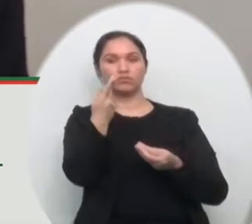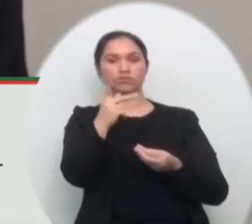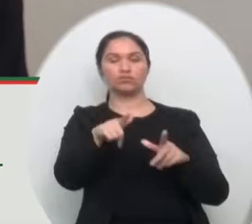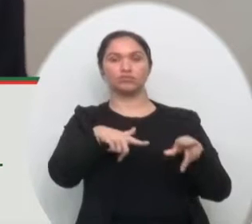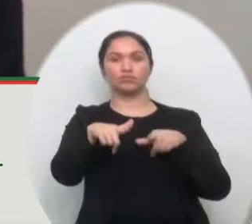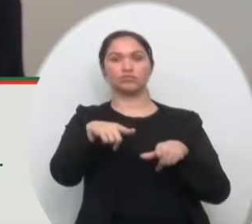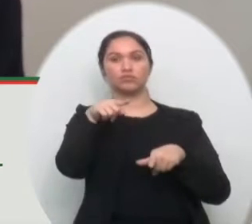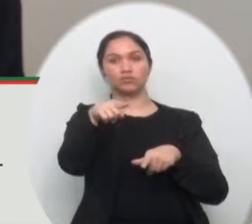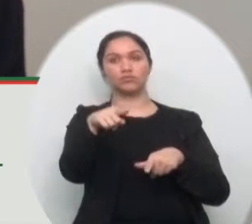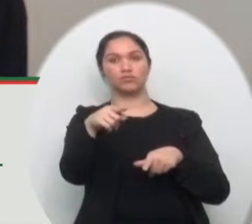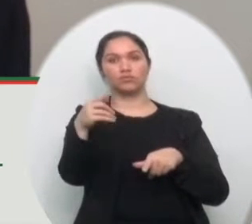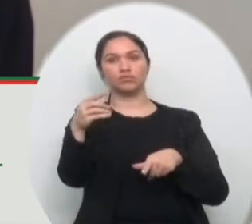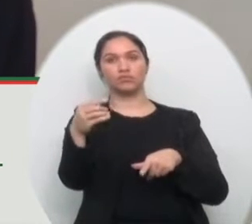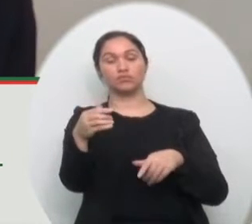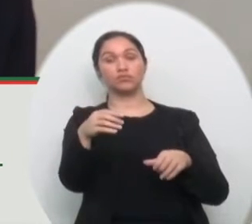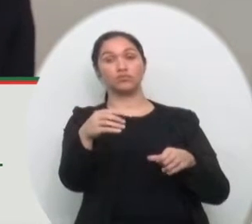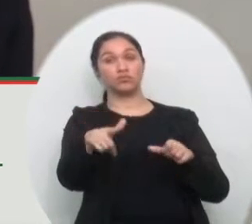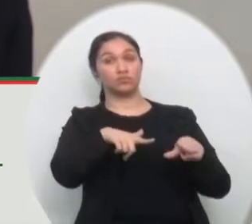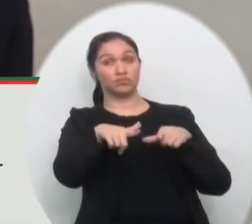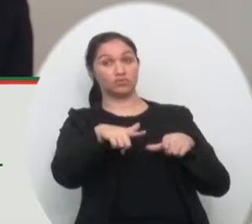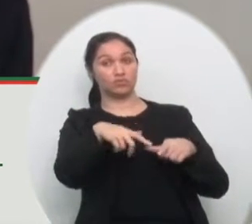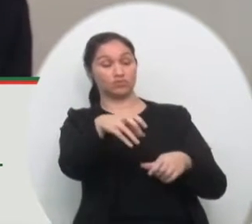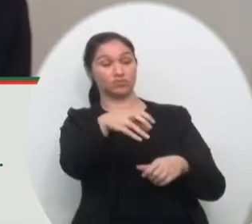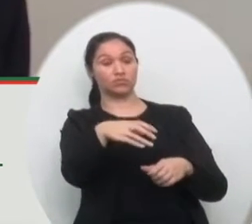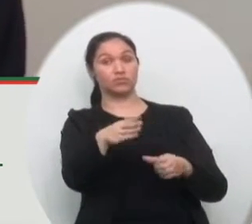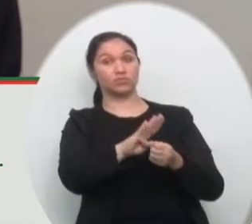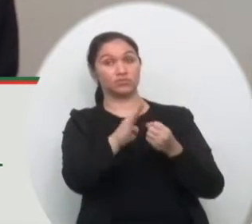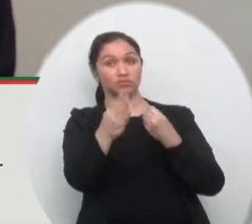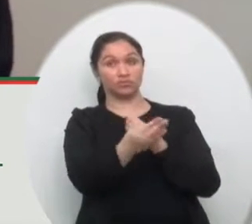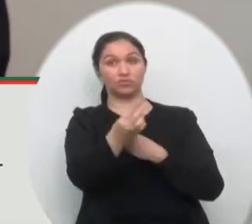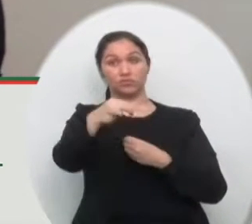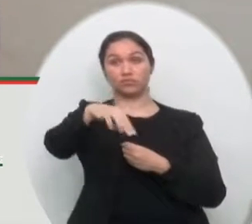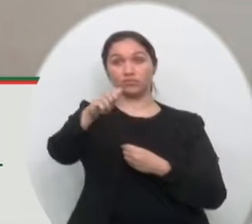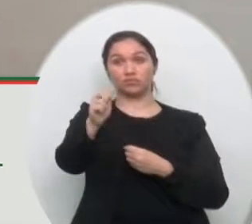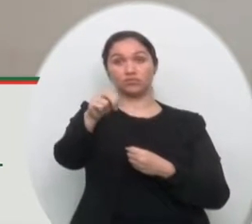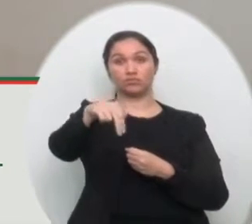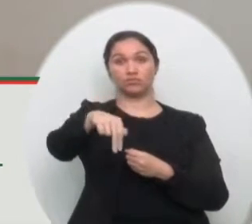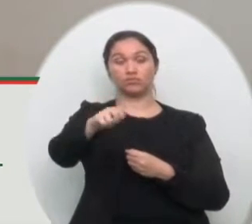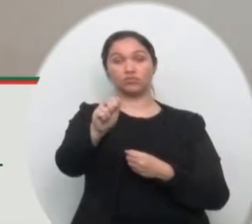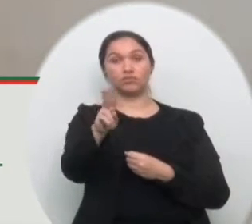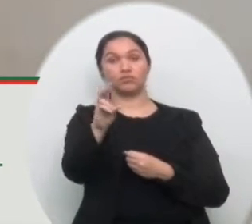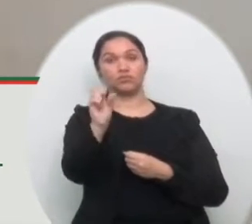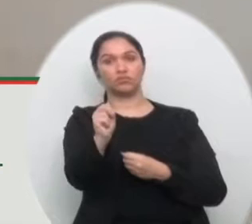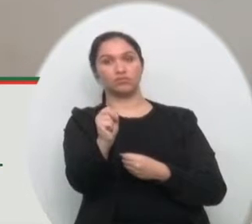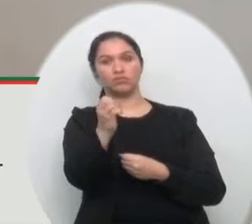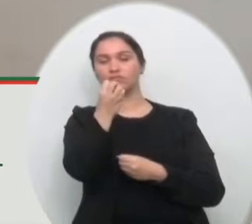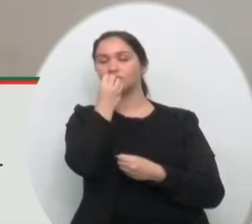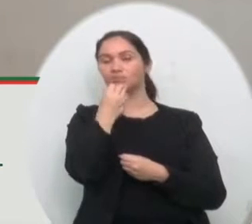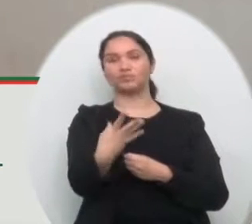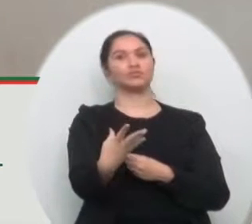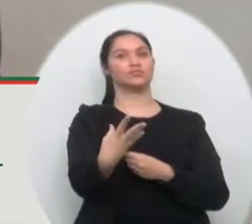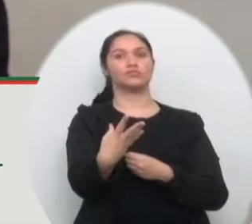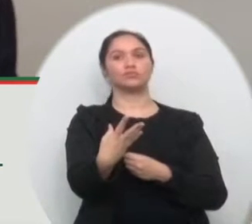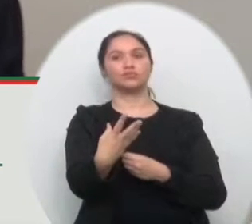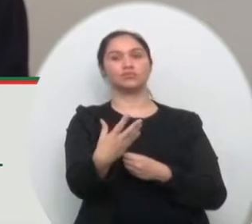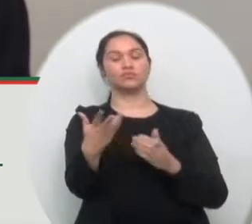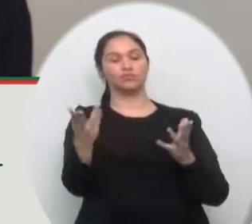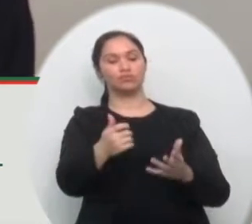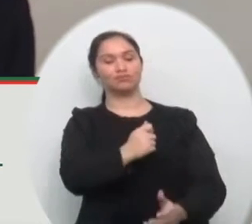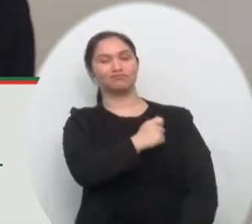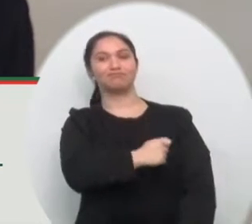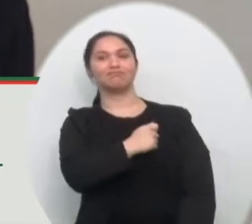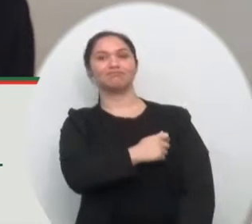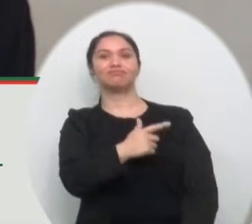nos deixou saudade. Lembramos, se tiver um odonto que nos marcou naquela unidade, foi o Dr.